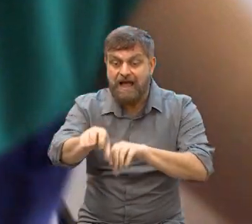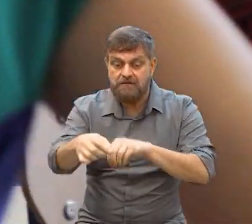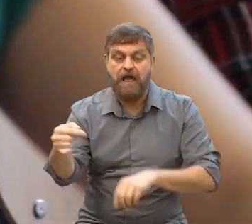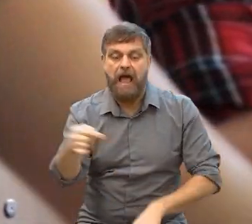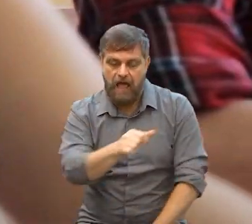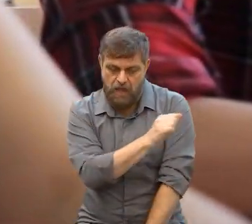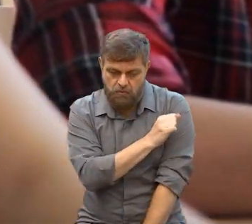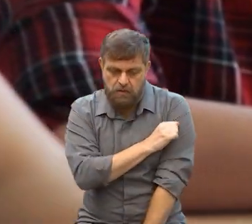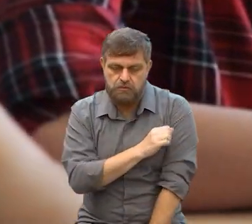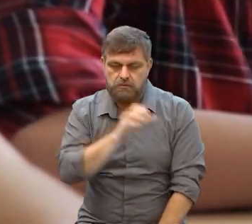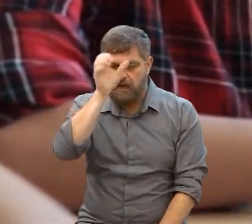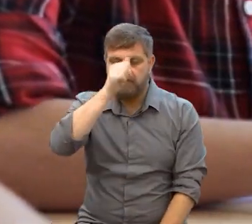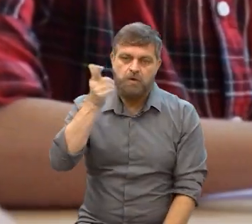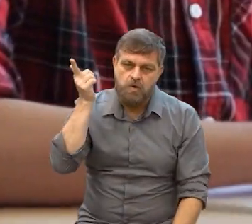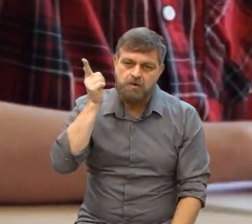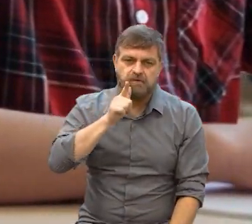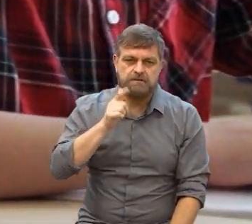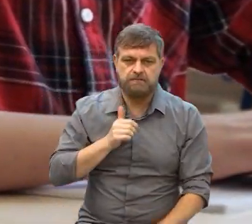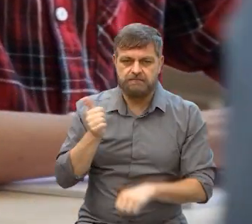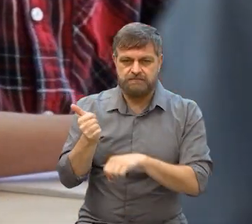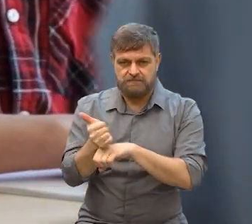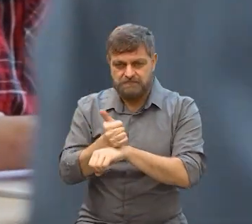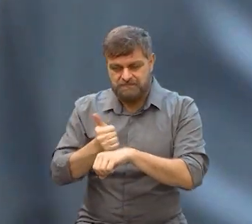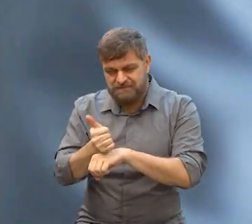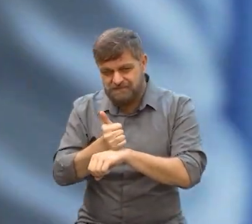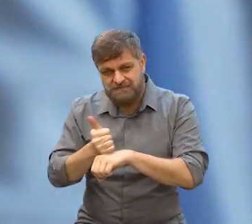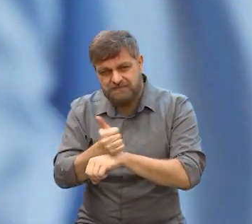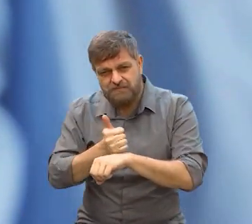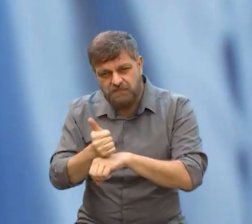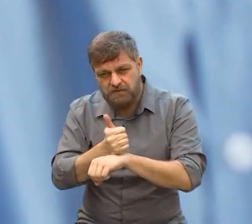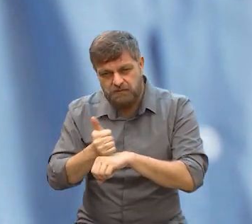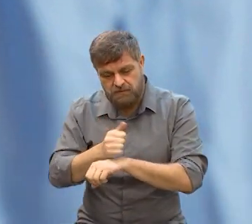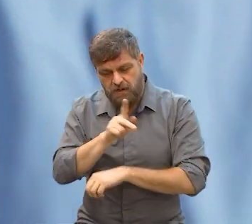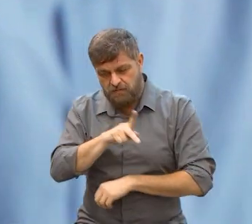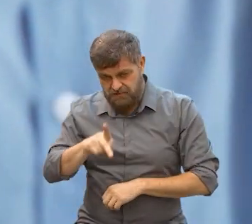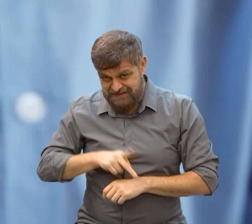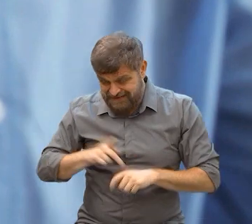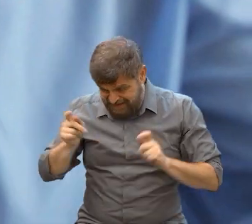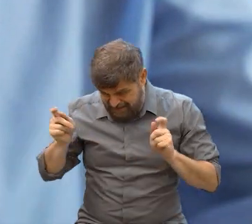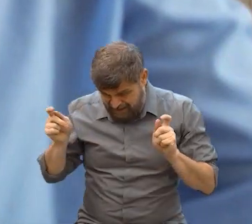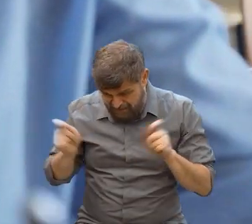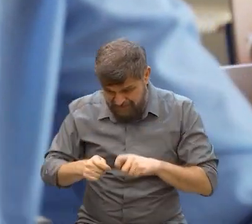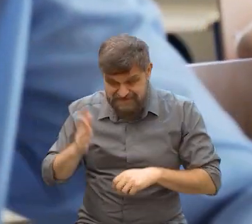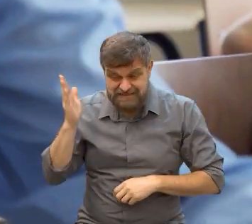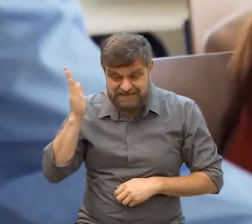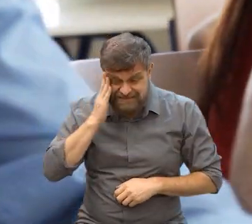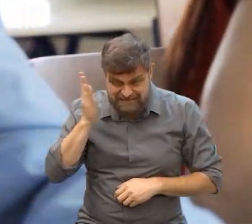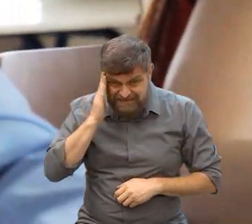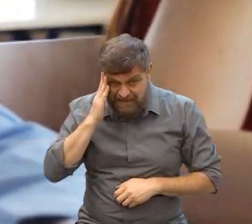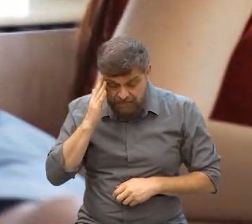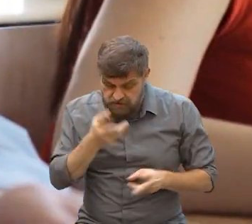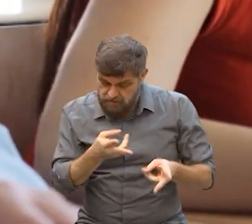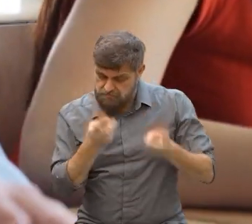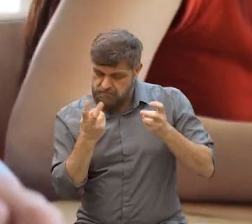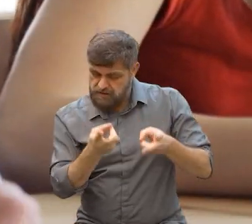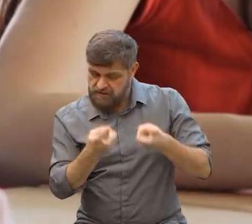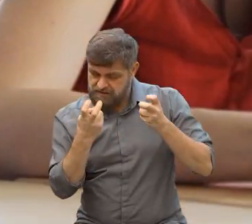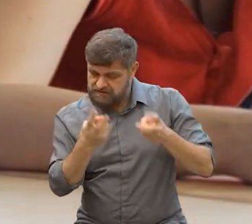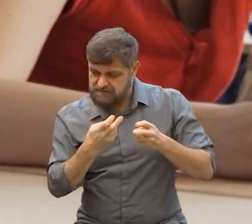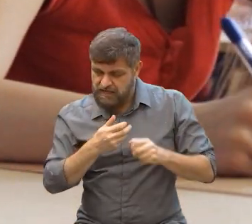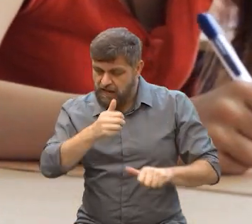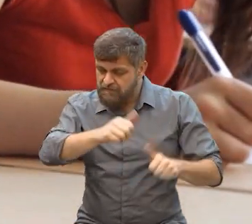aprendizagem. É isso. Mas os profissionais, desculpa, Carol, os profissionais estão capacitados para fazer isso? Eles já enxergam esse tipo